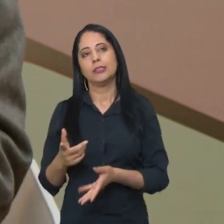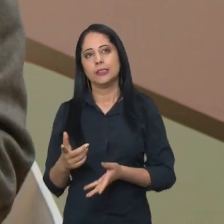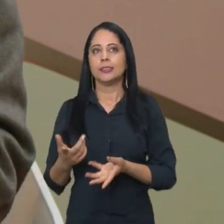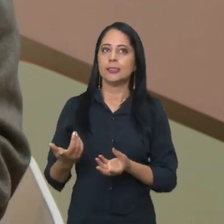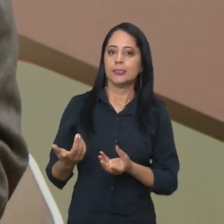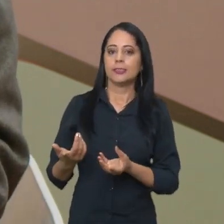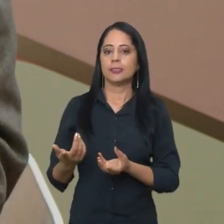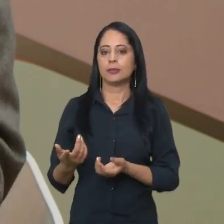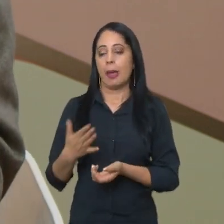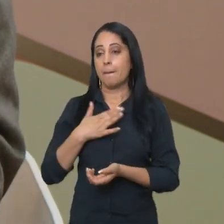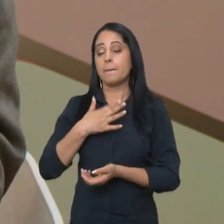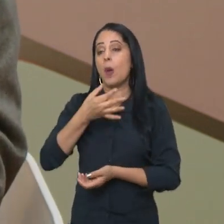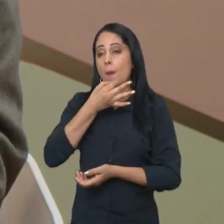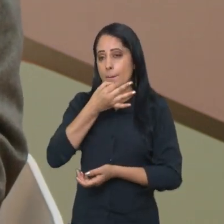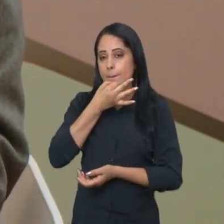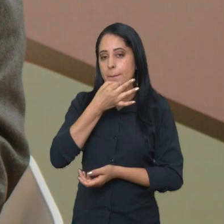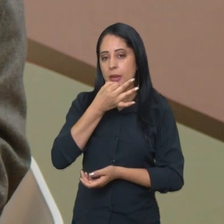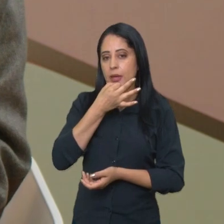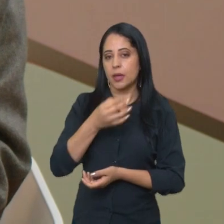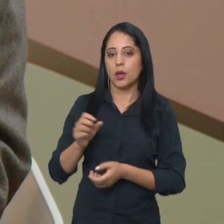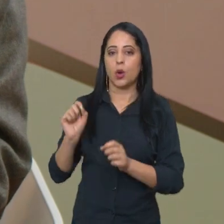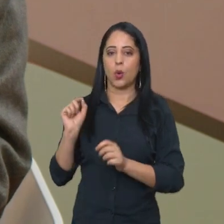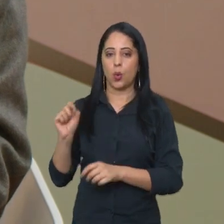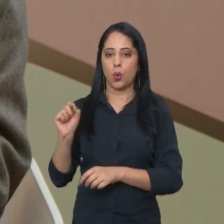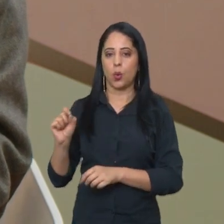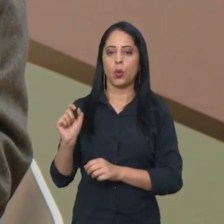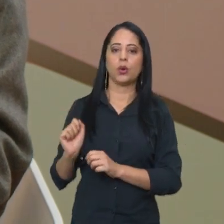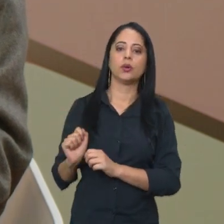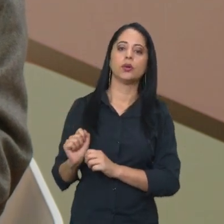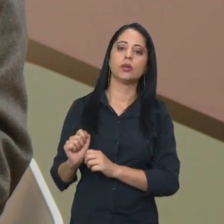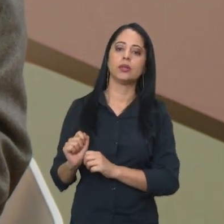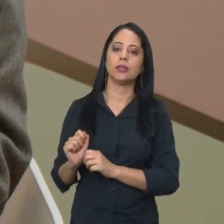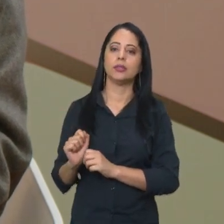teorias. Uma é a teoria da acetilcolina, né?